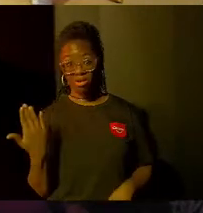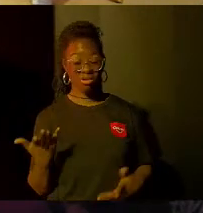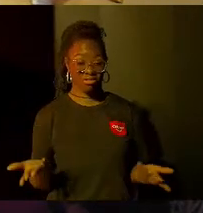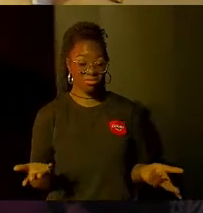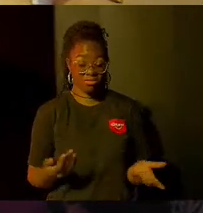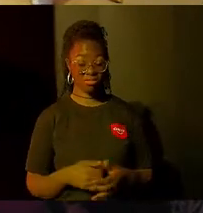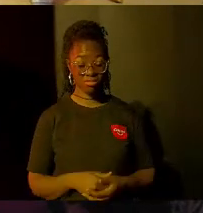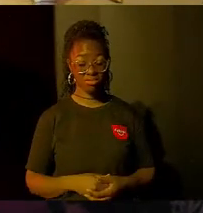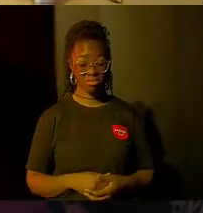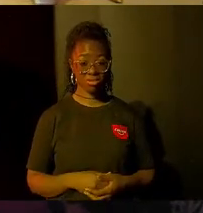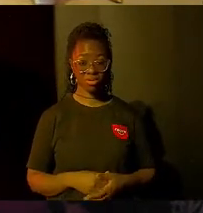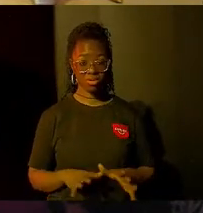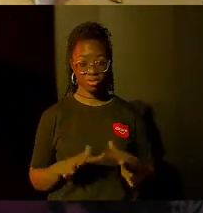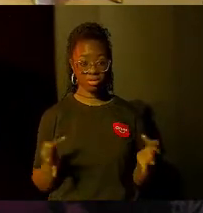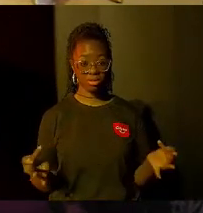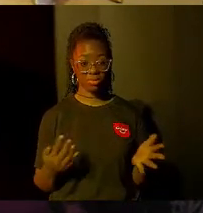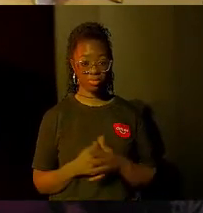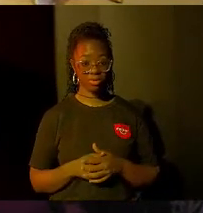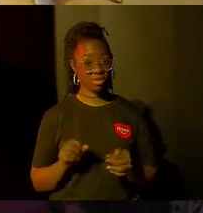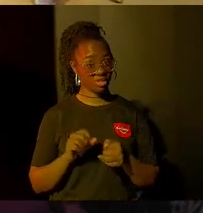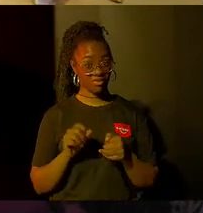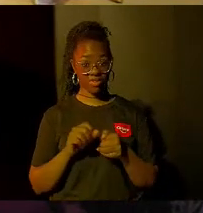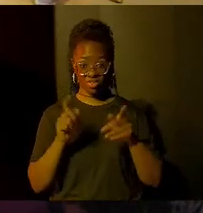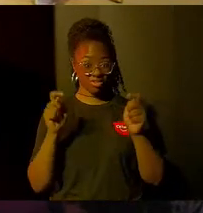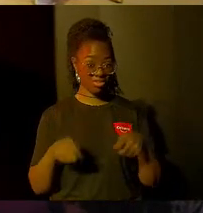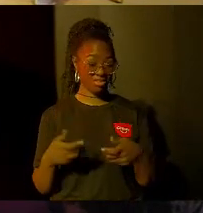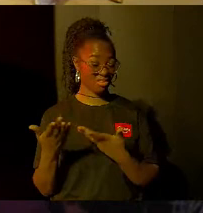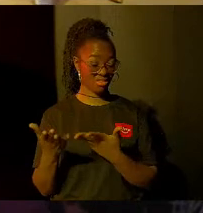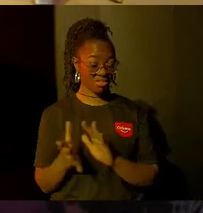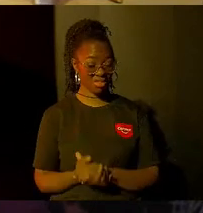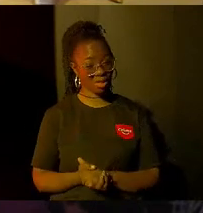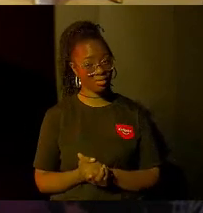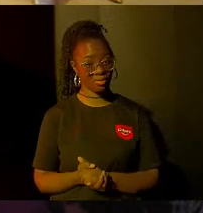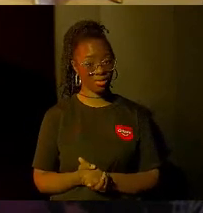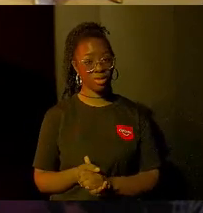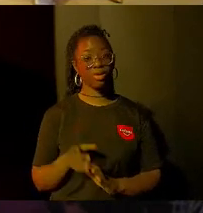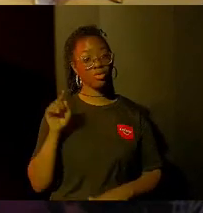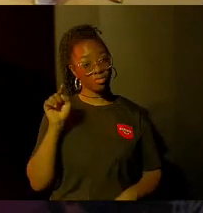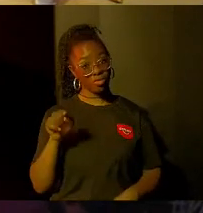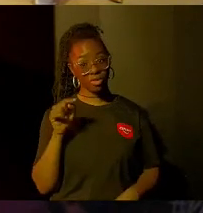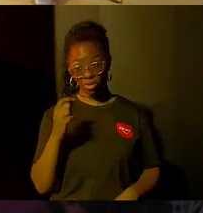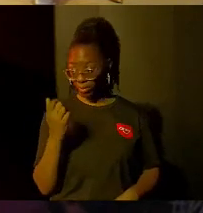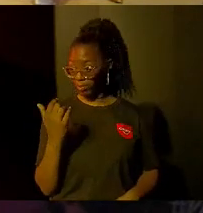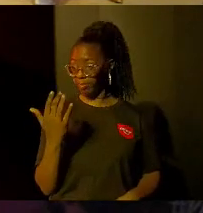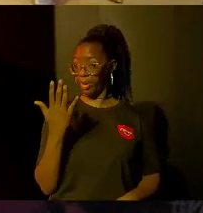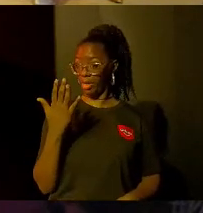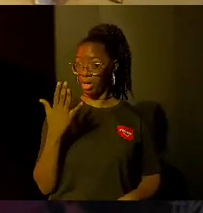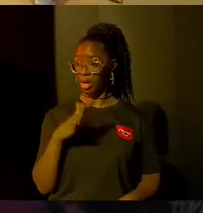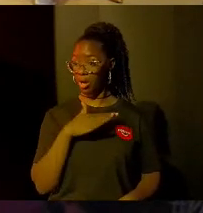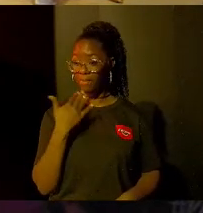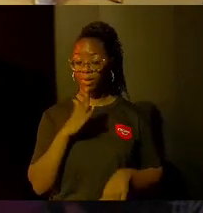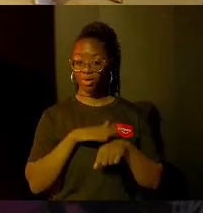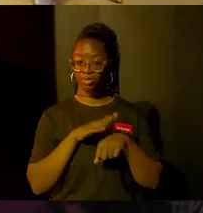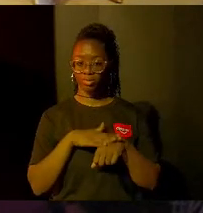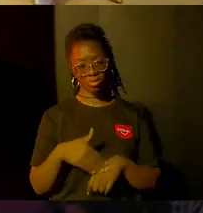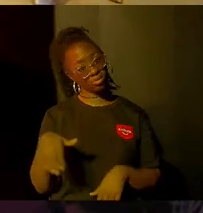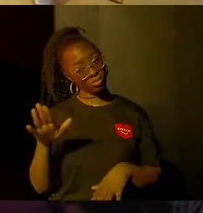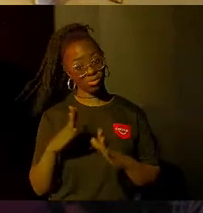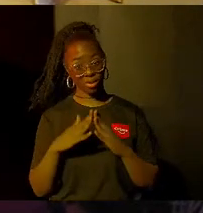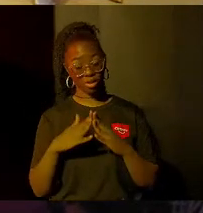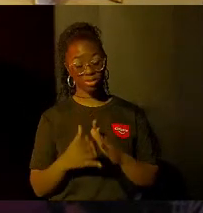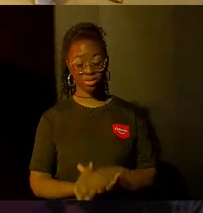você fez o que você deveria ter feito você está encarando a sua morte pode ir para